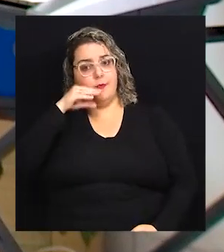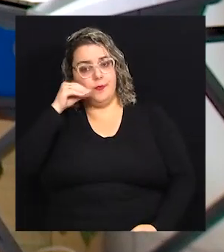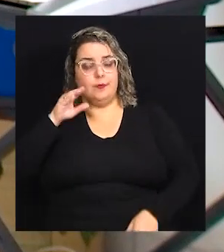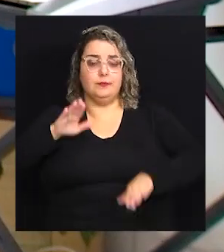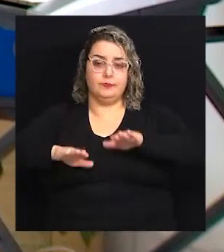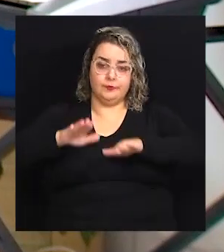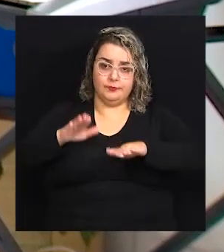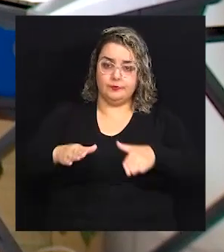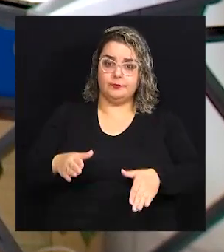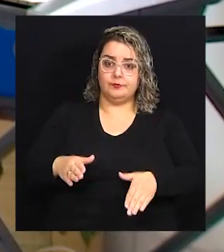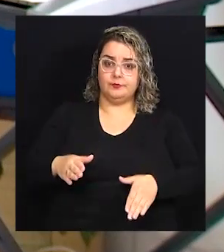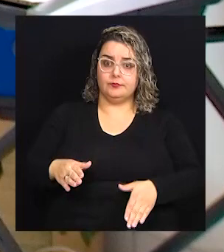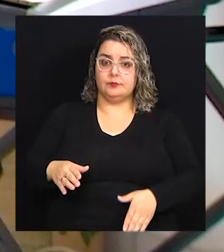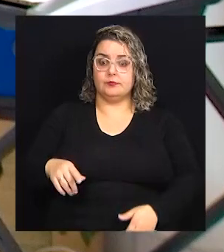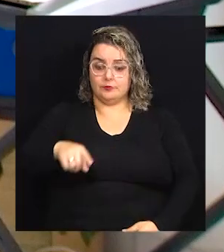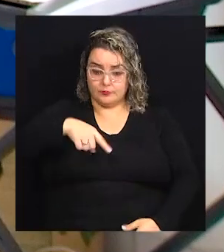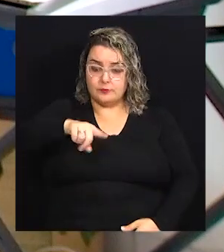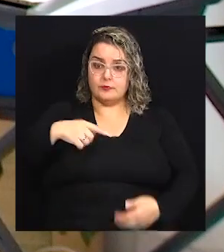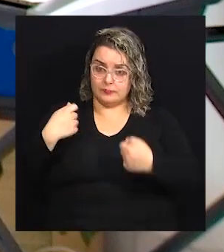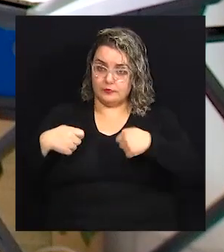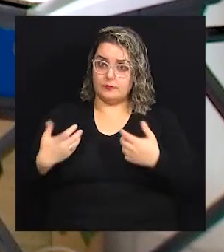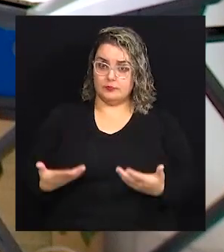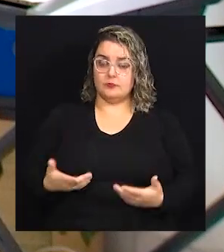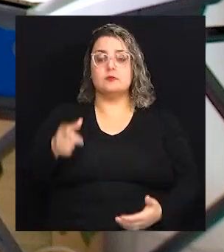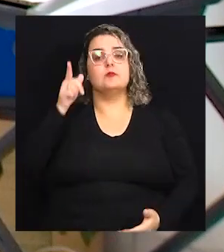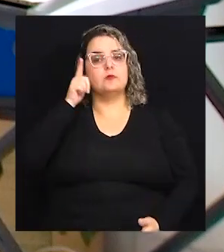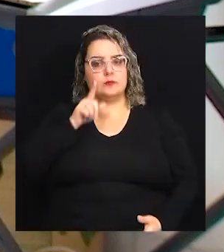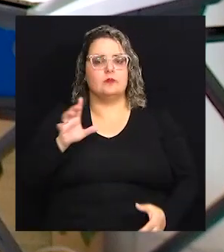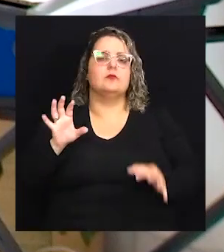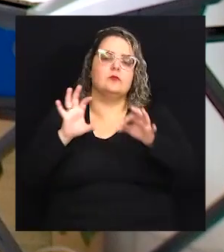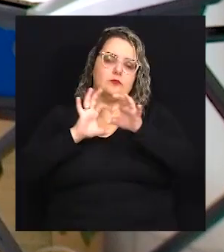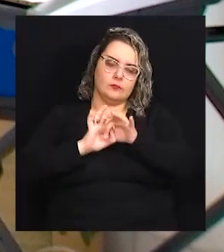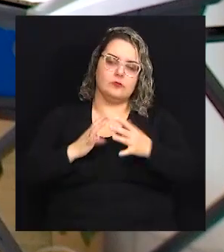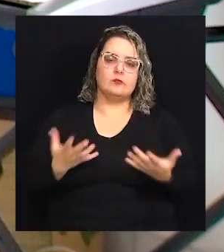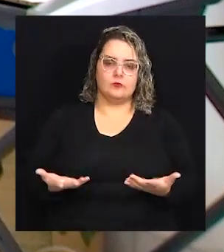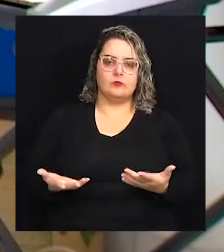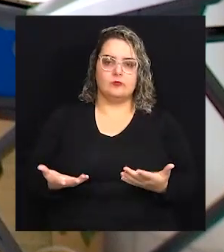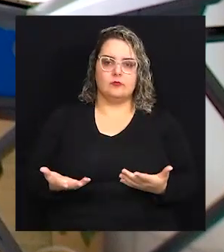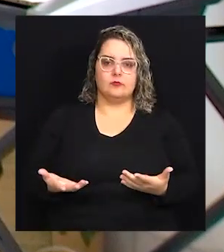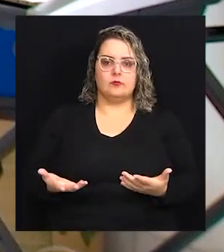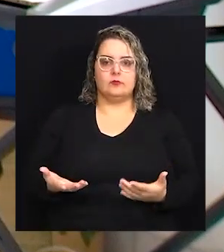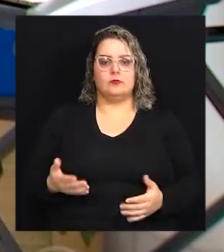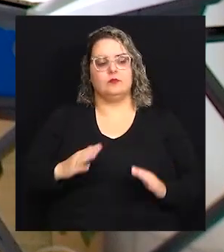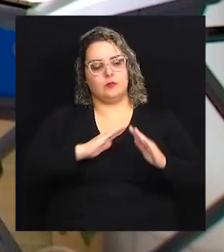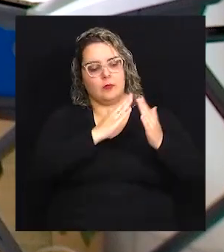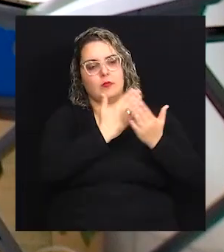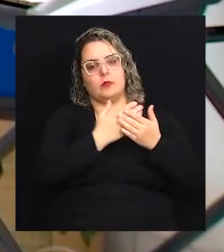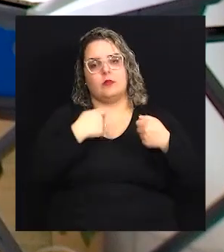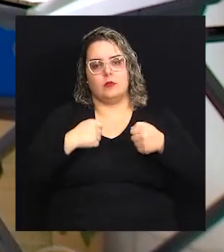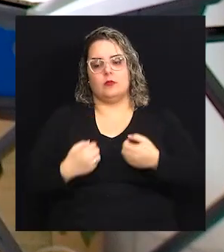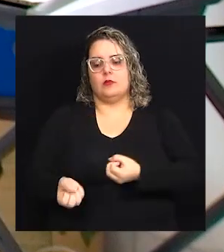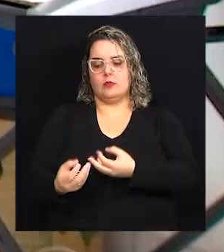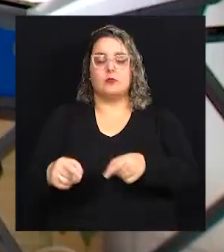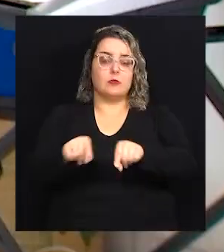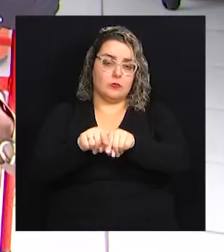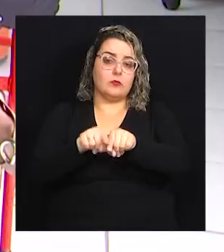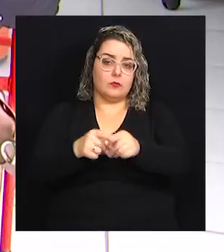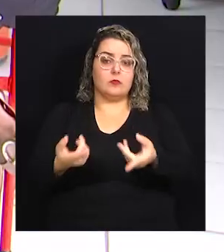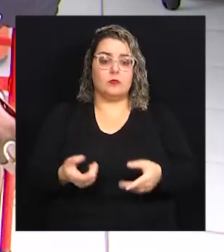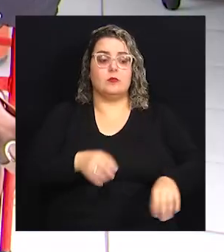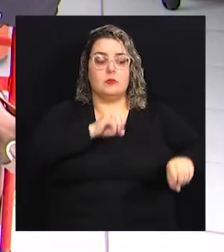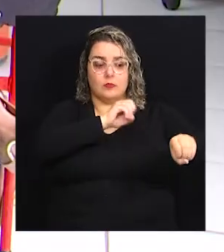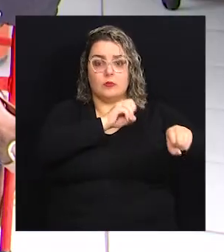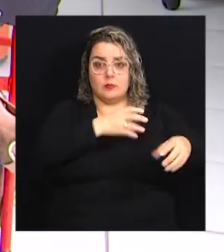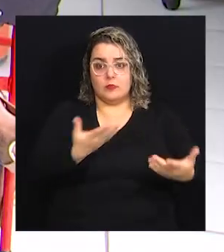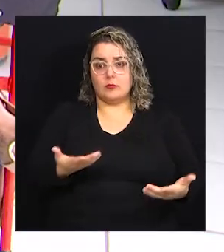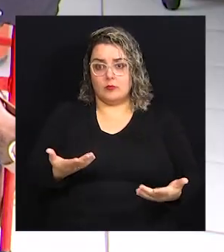adolescente e muitas vezes eles também precisam. Então a gente consegue fazer essa ponte aí entre o social e a educação. E